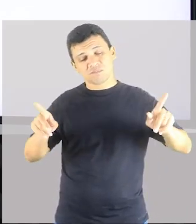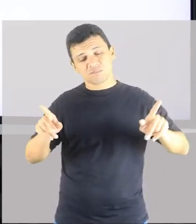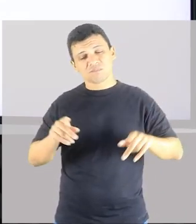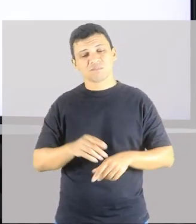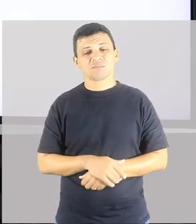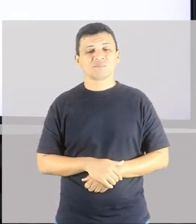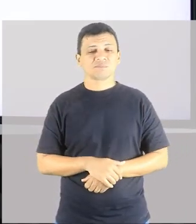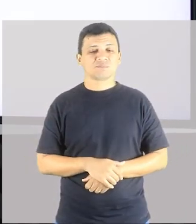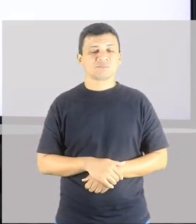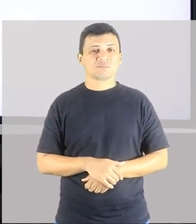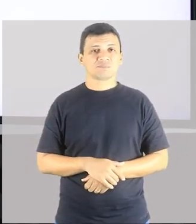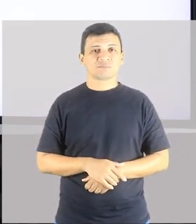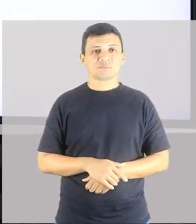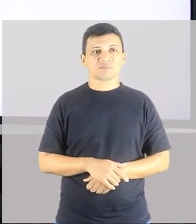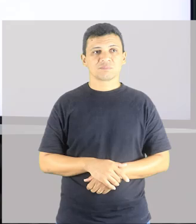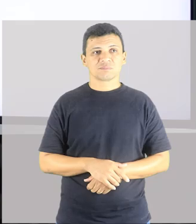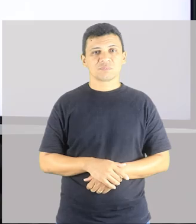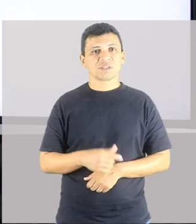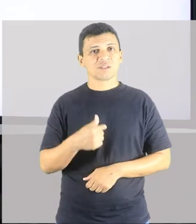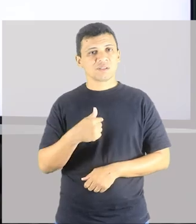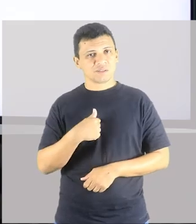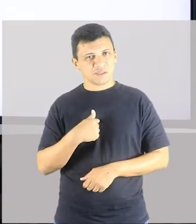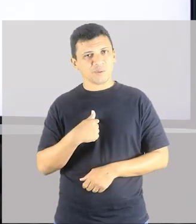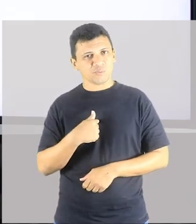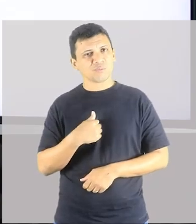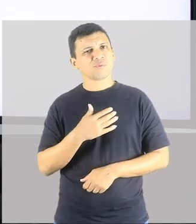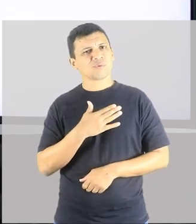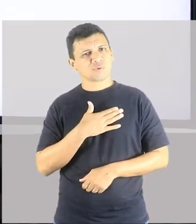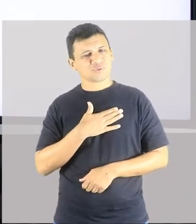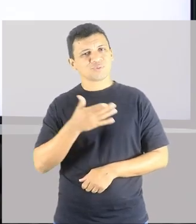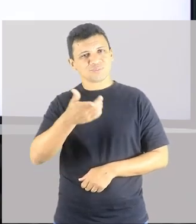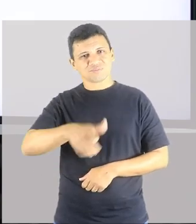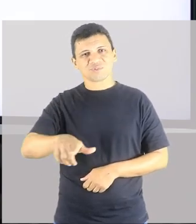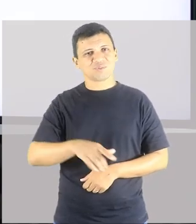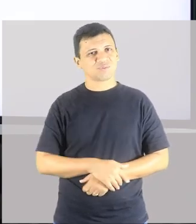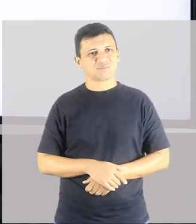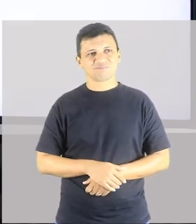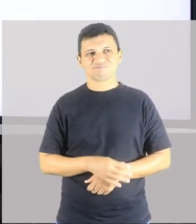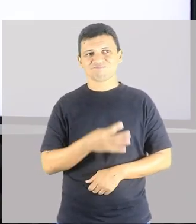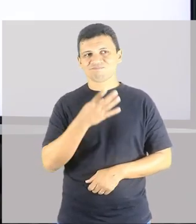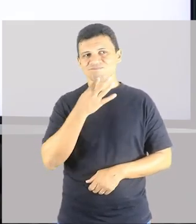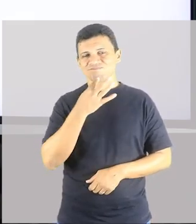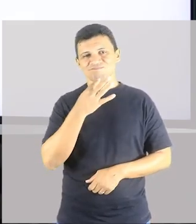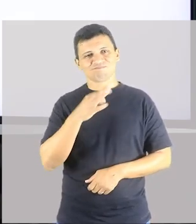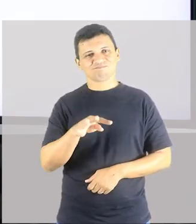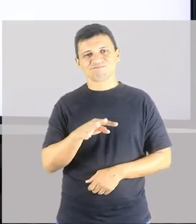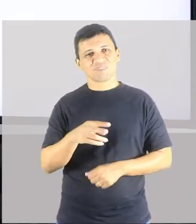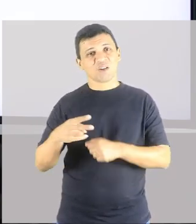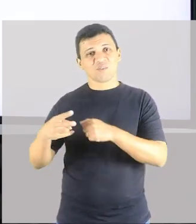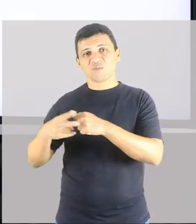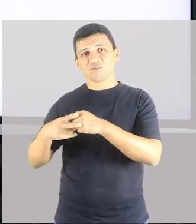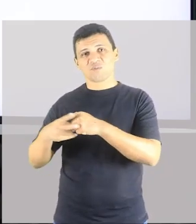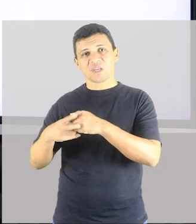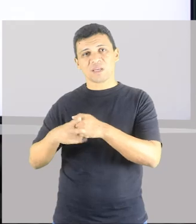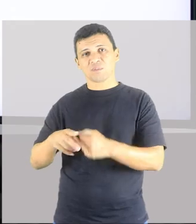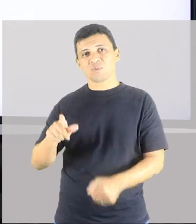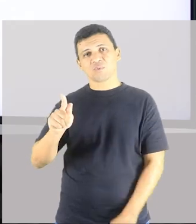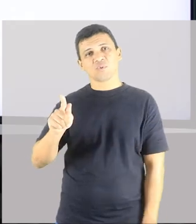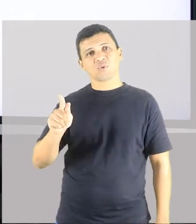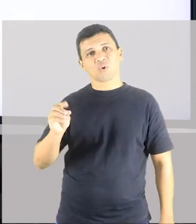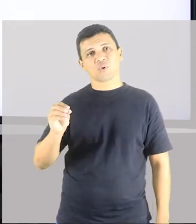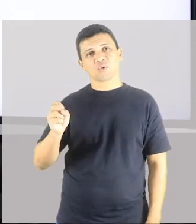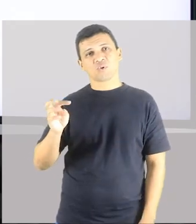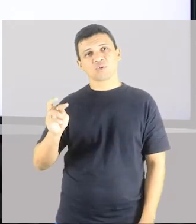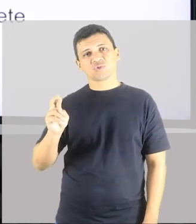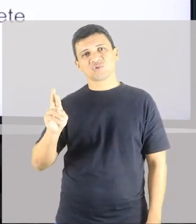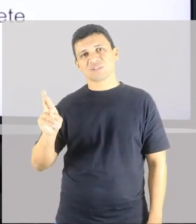And I taste. E eu gosto de novo. Ele não reconheceu que aqui seria o verbo gostar, ou a palavra